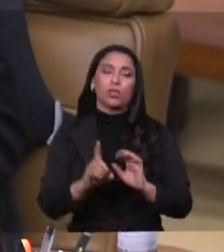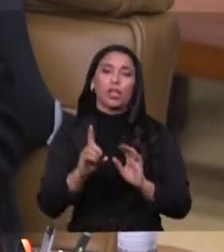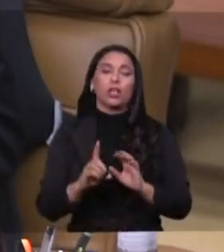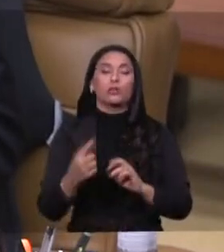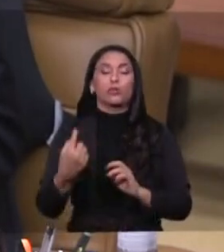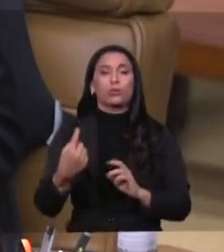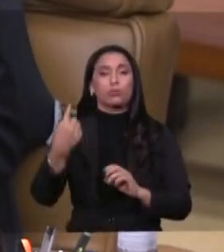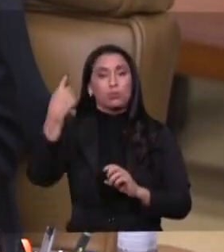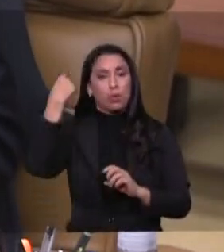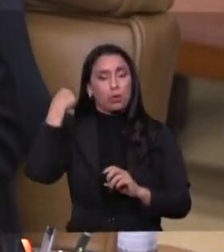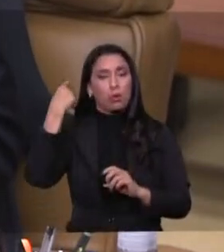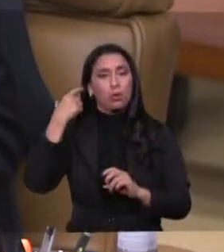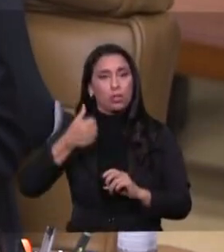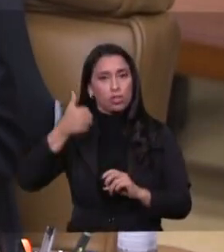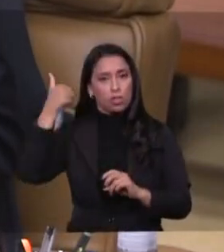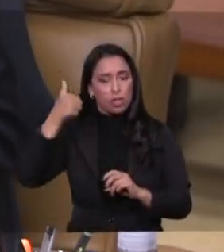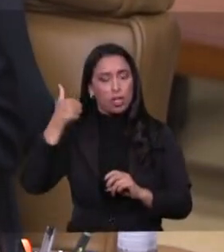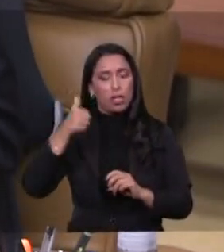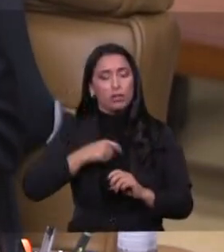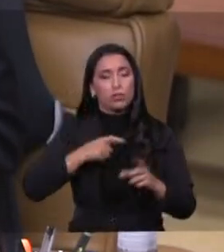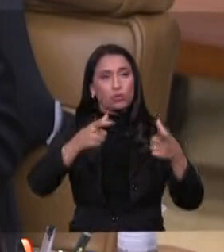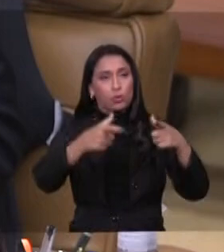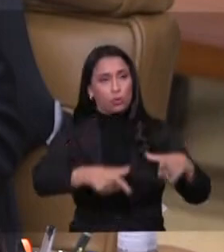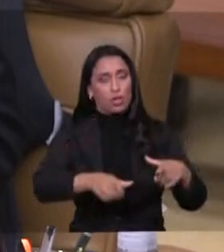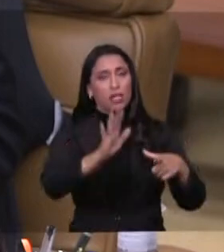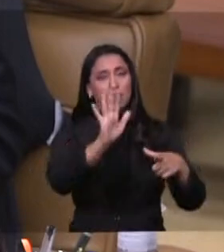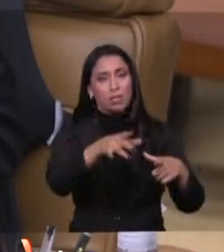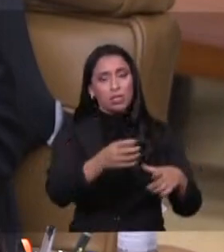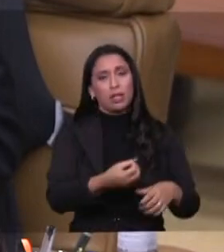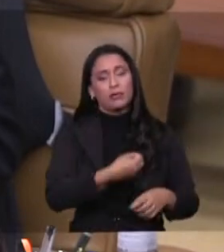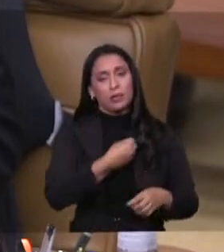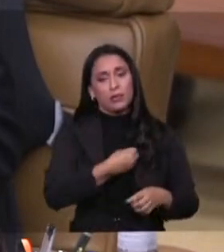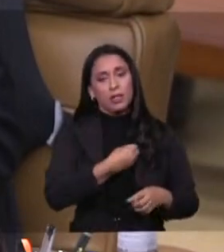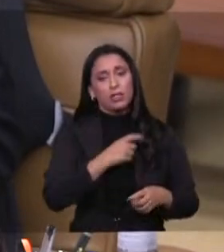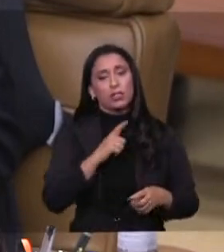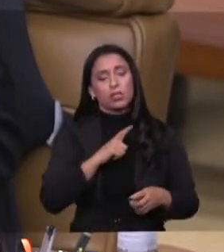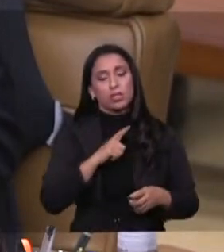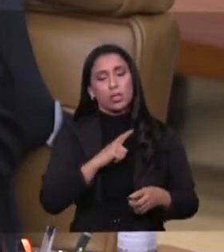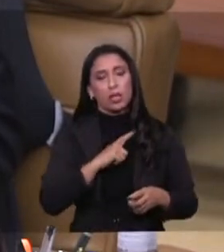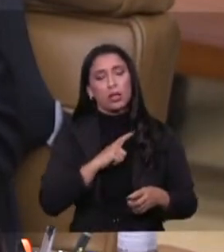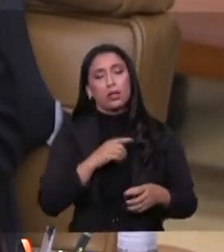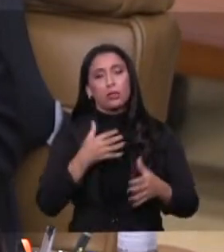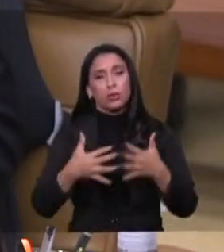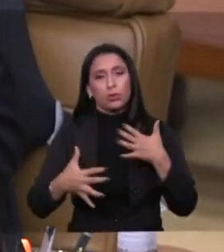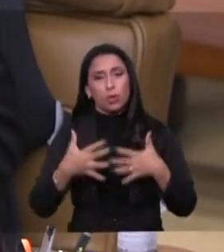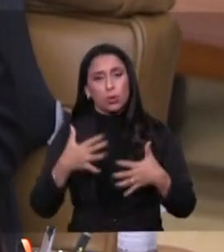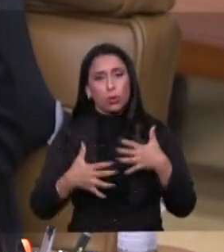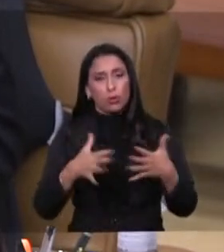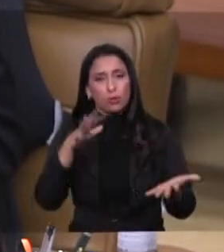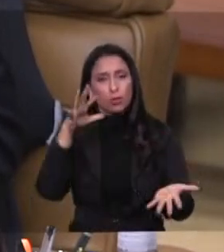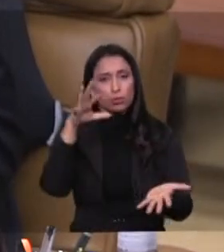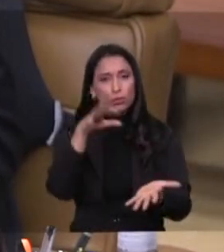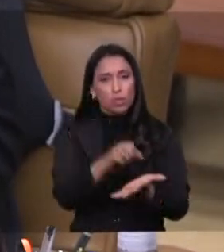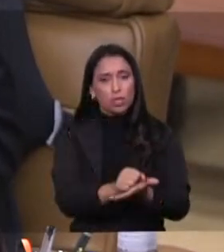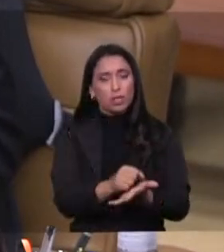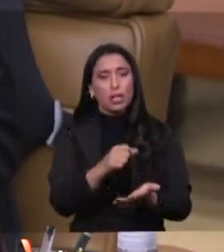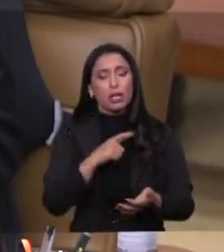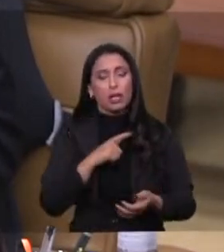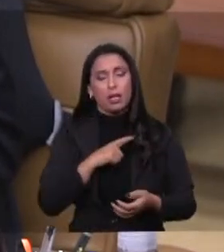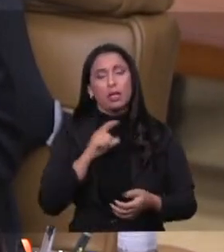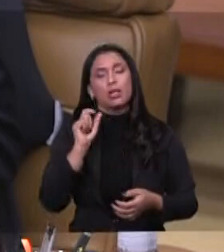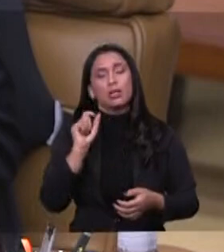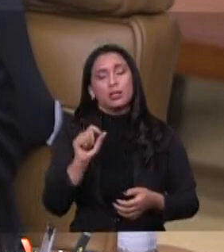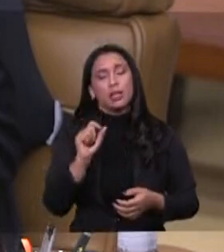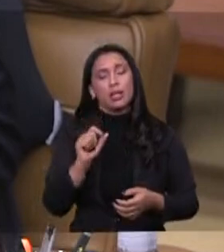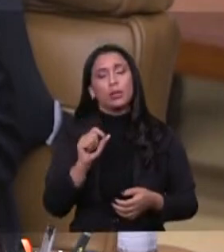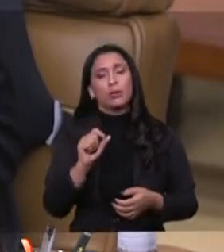sobre as terras que tradicionalmente ocupam, quando verificado o renitente esbulho, configurado como conflito